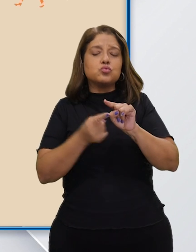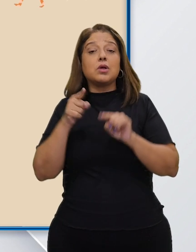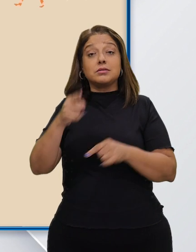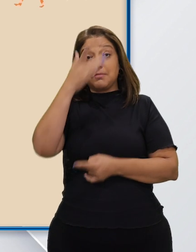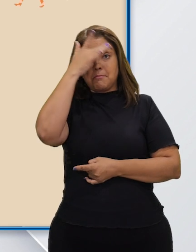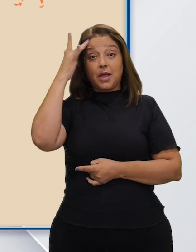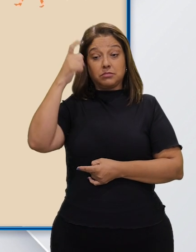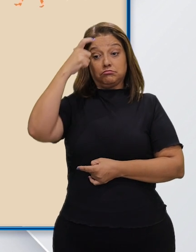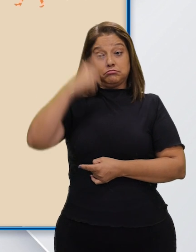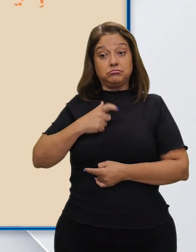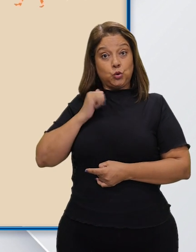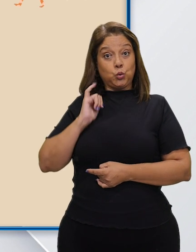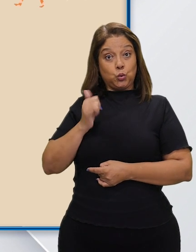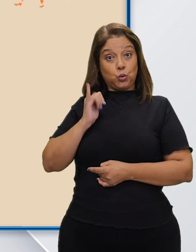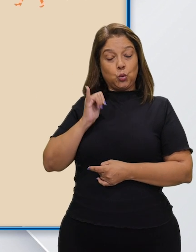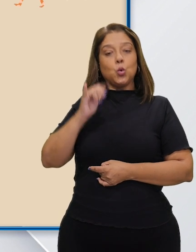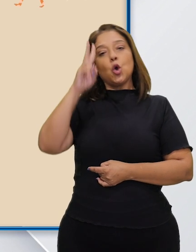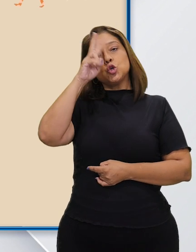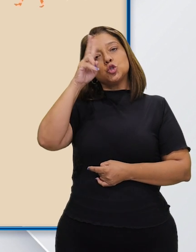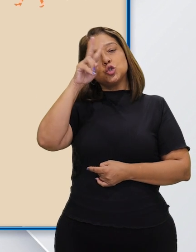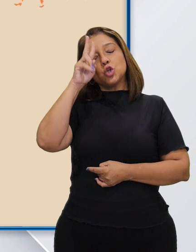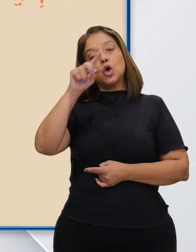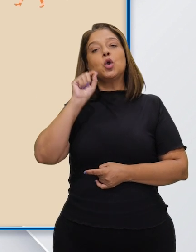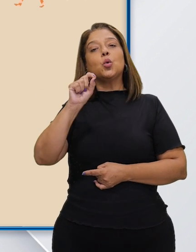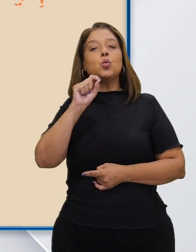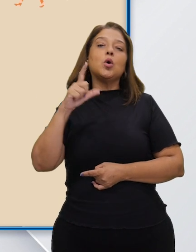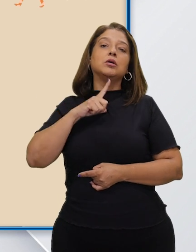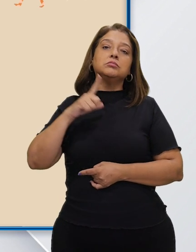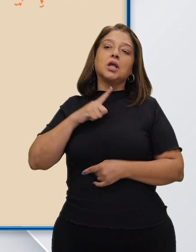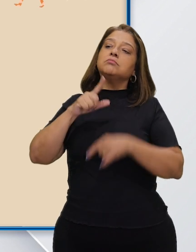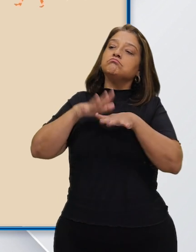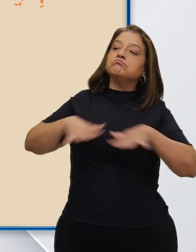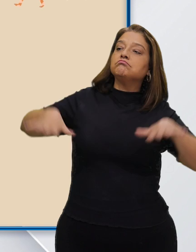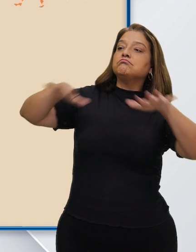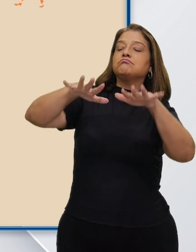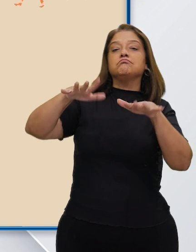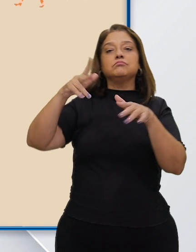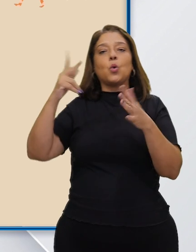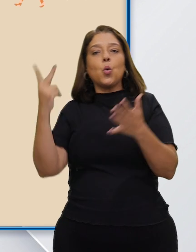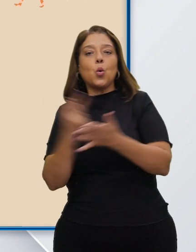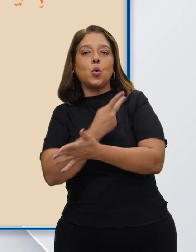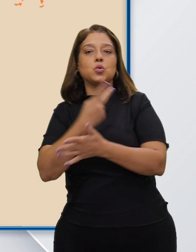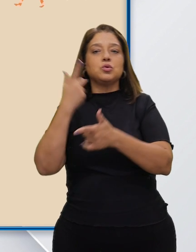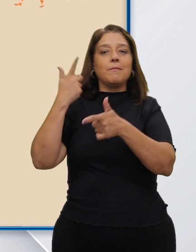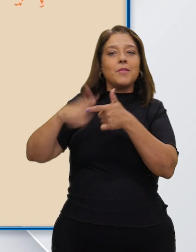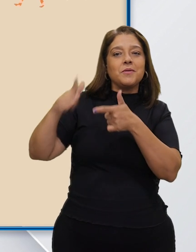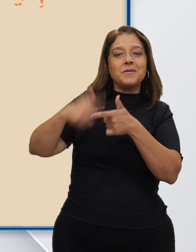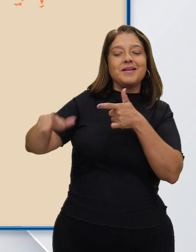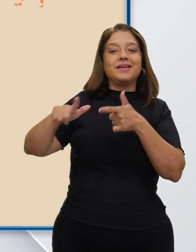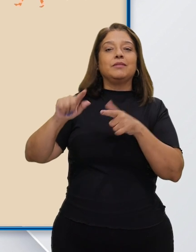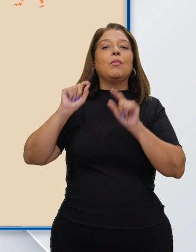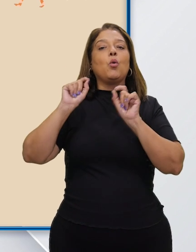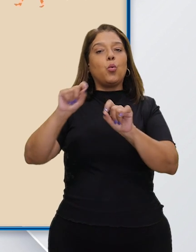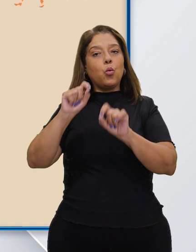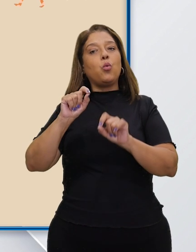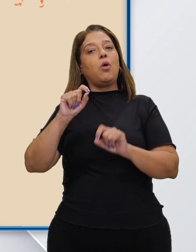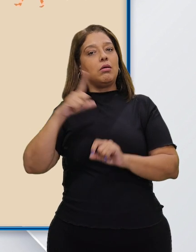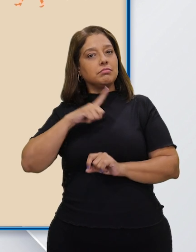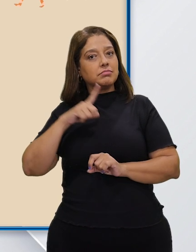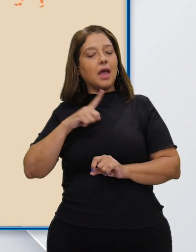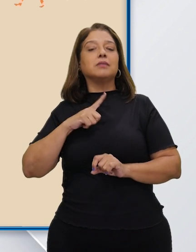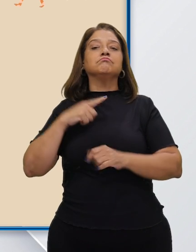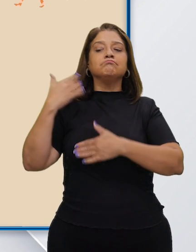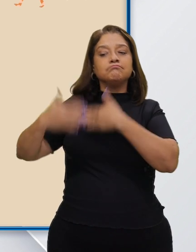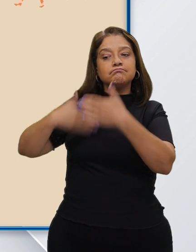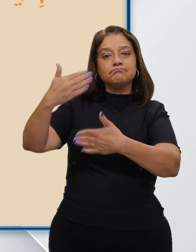narrador conta uma história desenvolvida em torno de um enredo, uma situação que dá origem aos